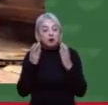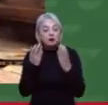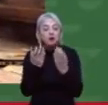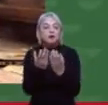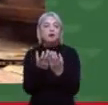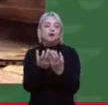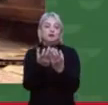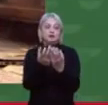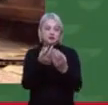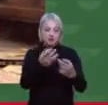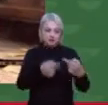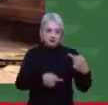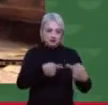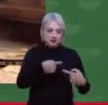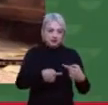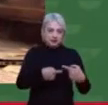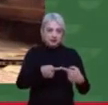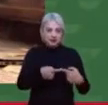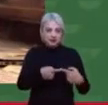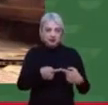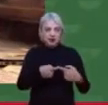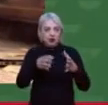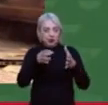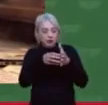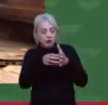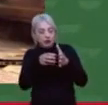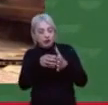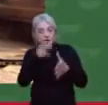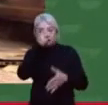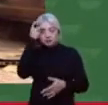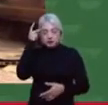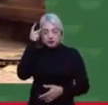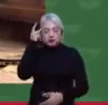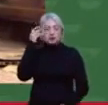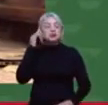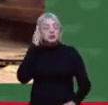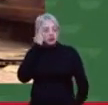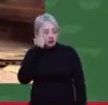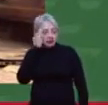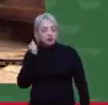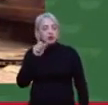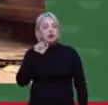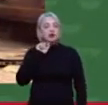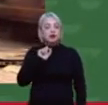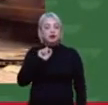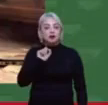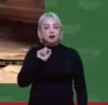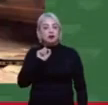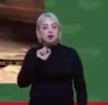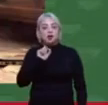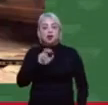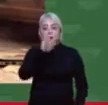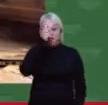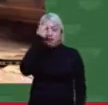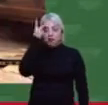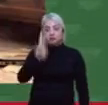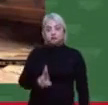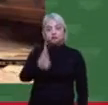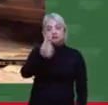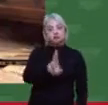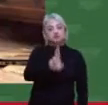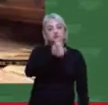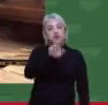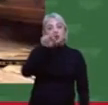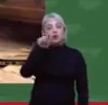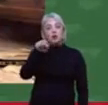da política, com a partidarização. As pessoas precisam saber que os seus representantes estão